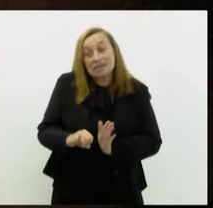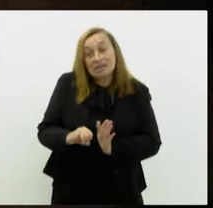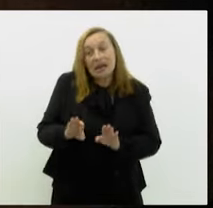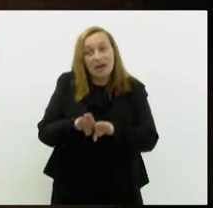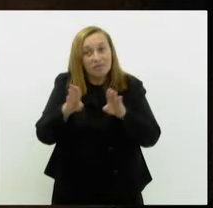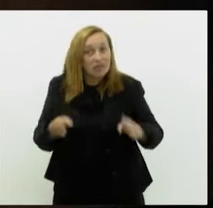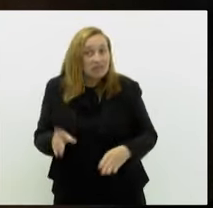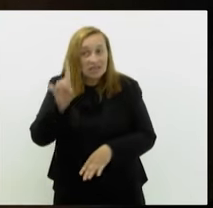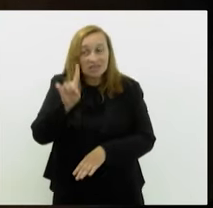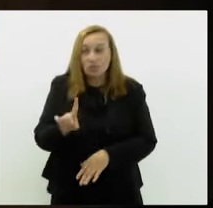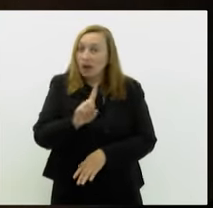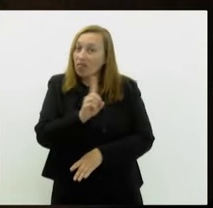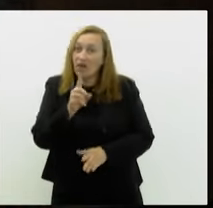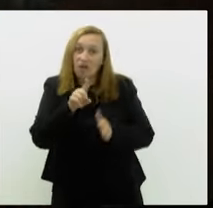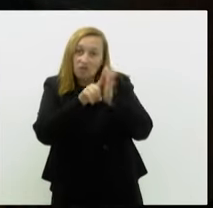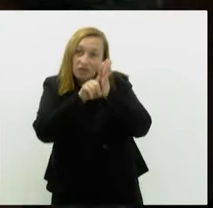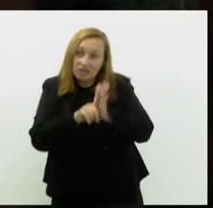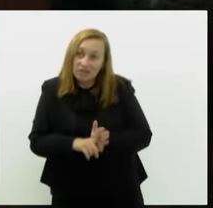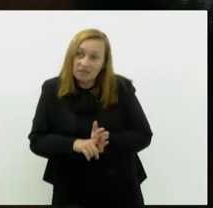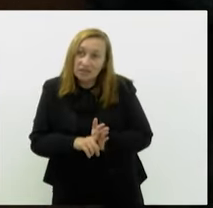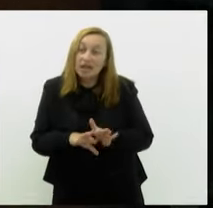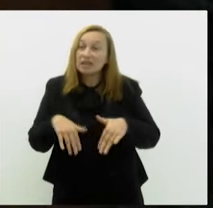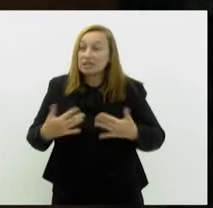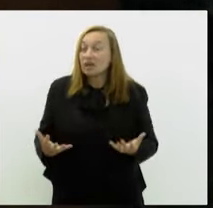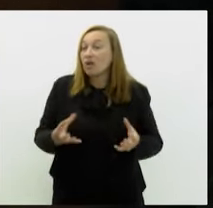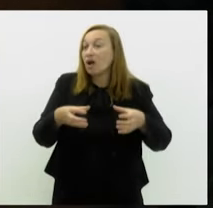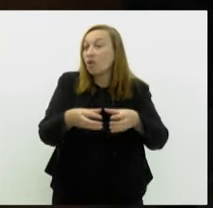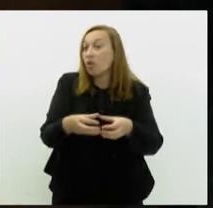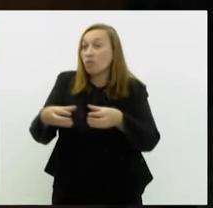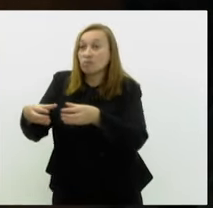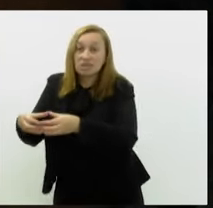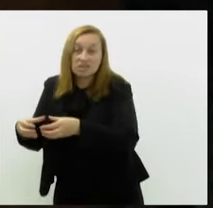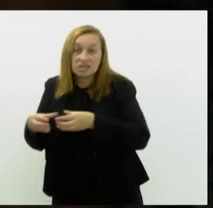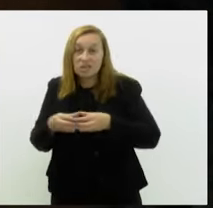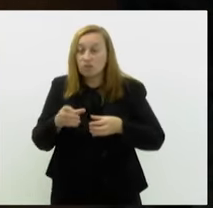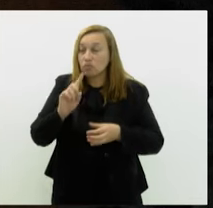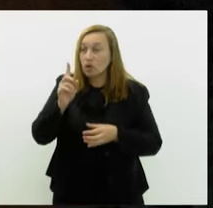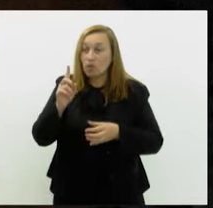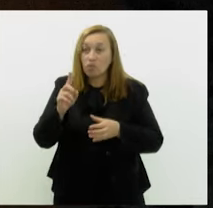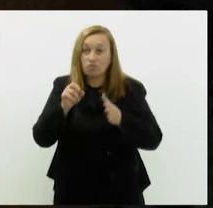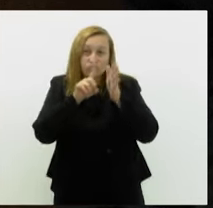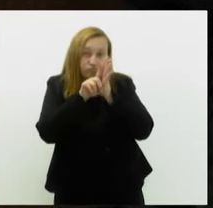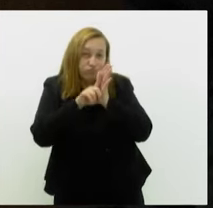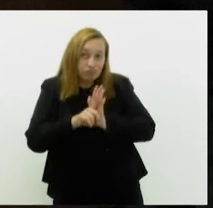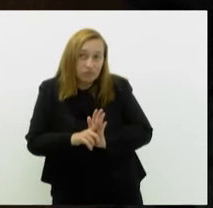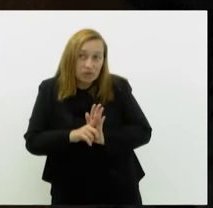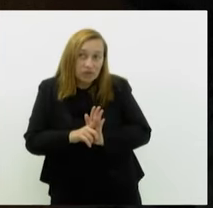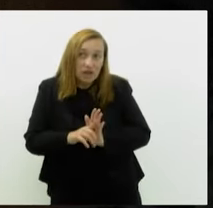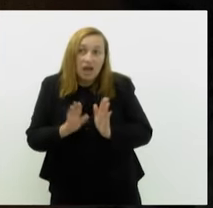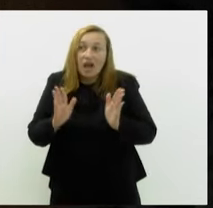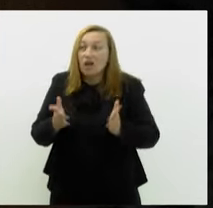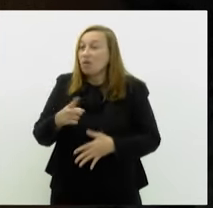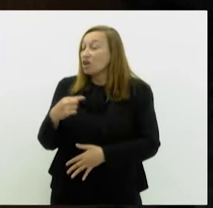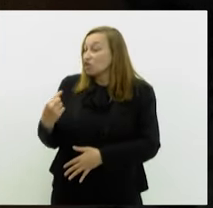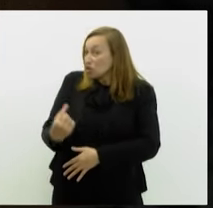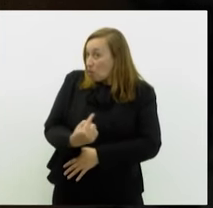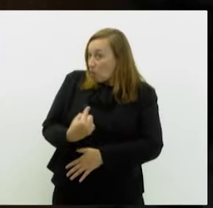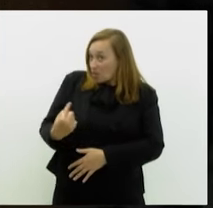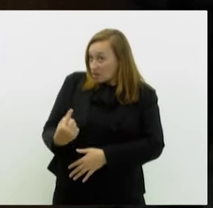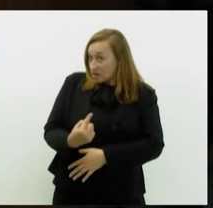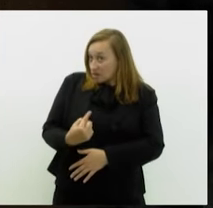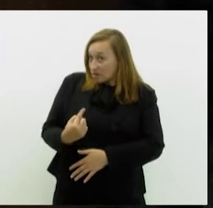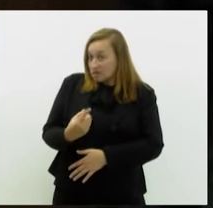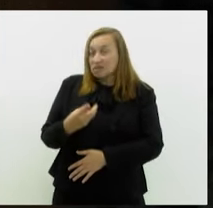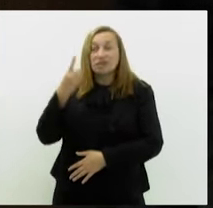verifica, deveria as comissões. Se a comissão não verificou, cabe a nós aqui